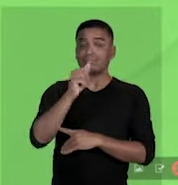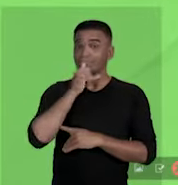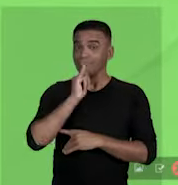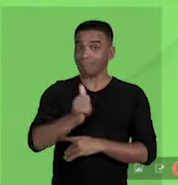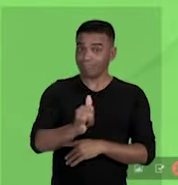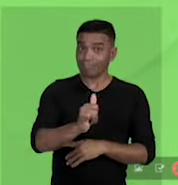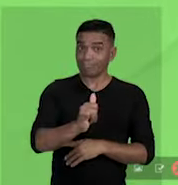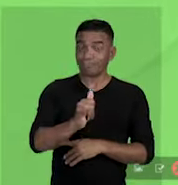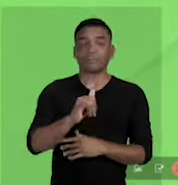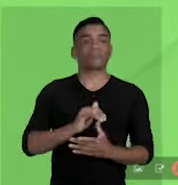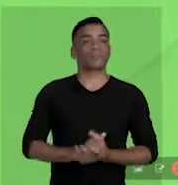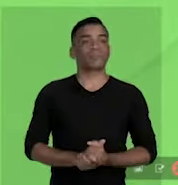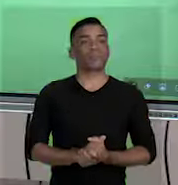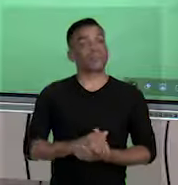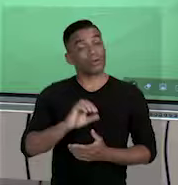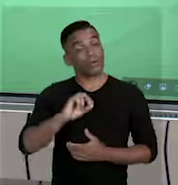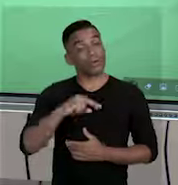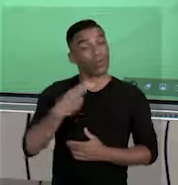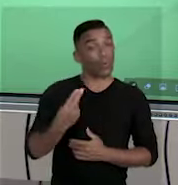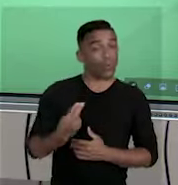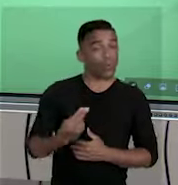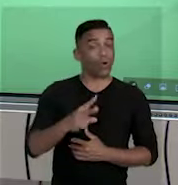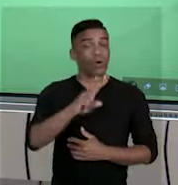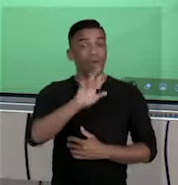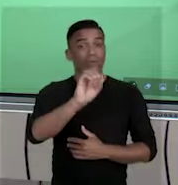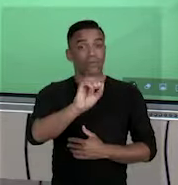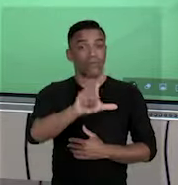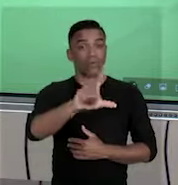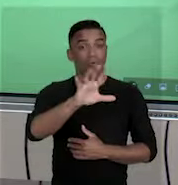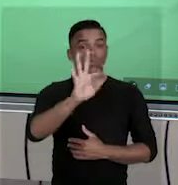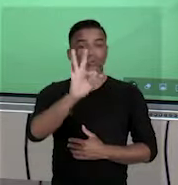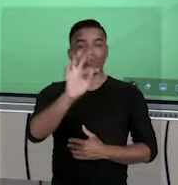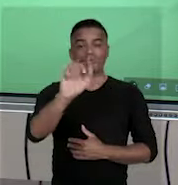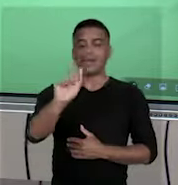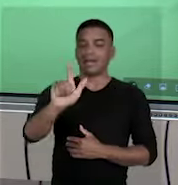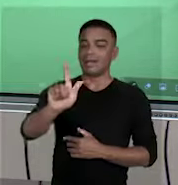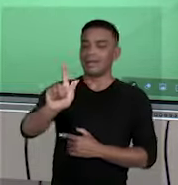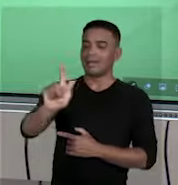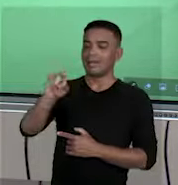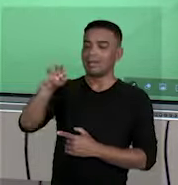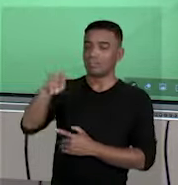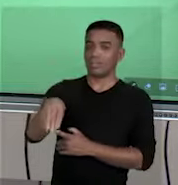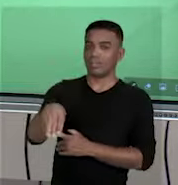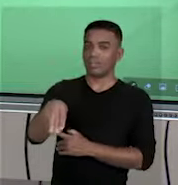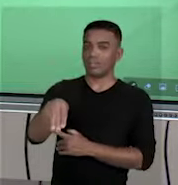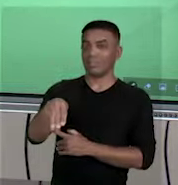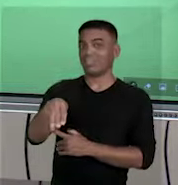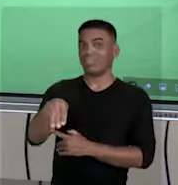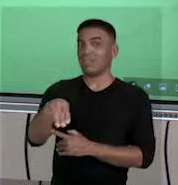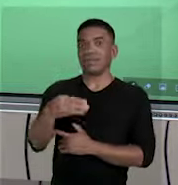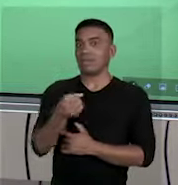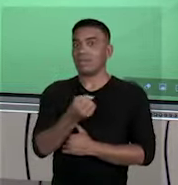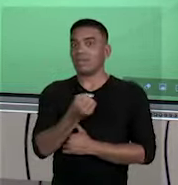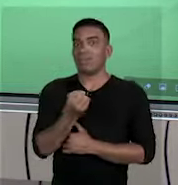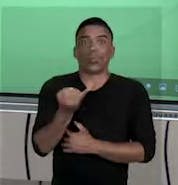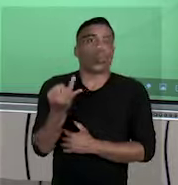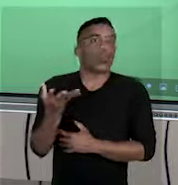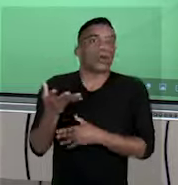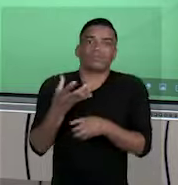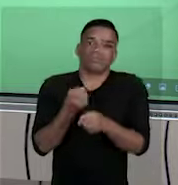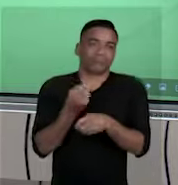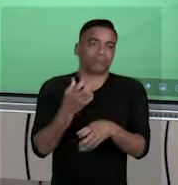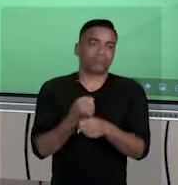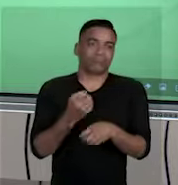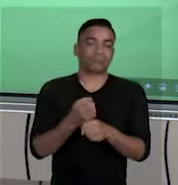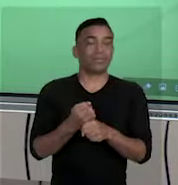tensão elétrica, ou então voltagem. Na verdade, a voltagem é a forma como a gente mede, né? Então, eu prefiro utilizar o